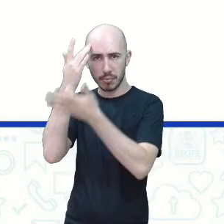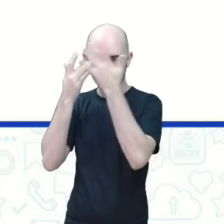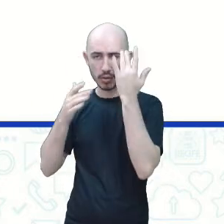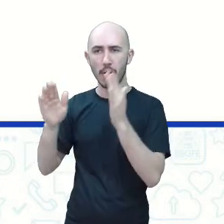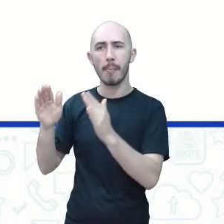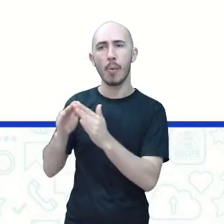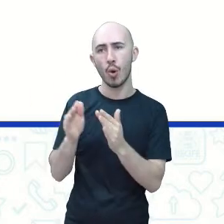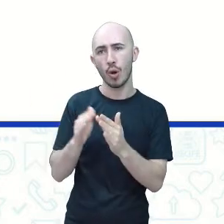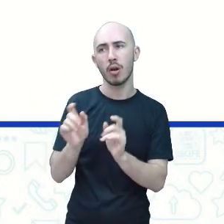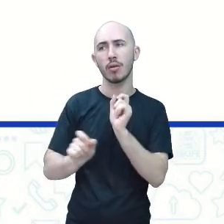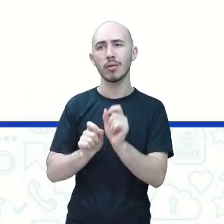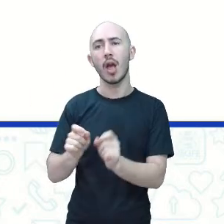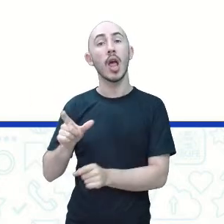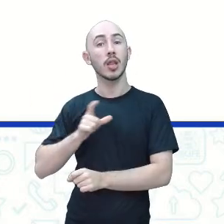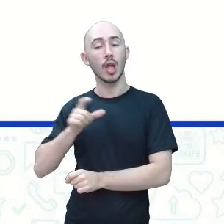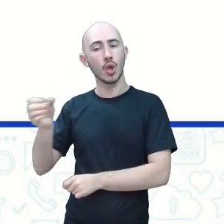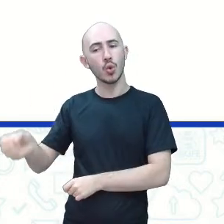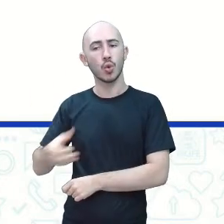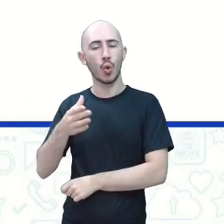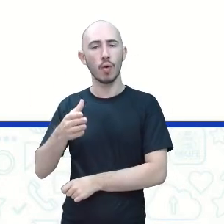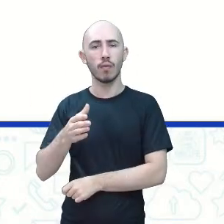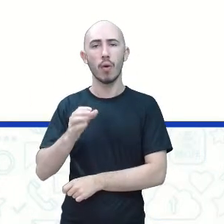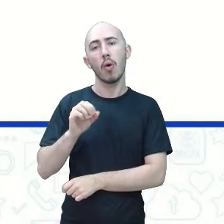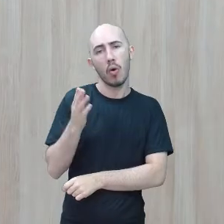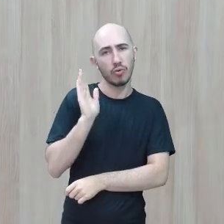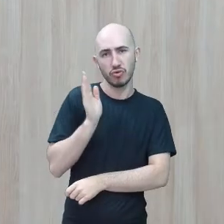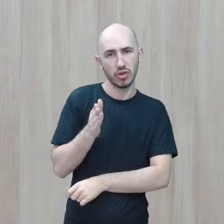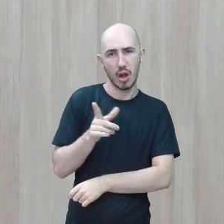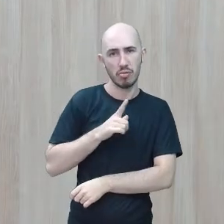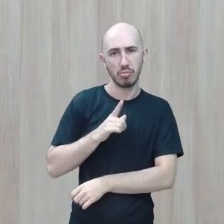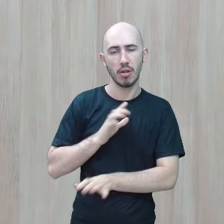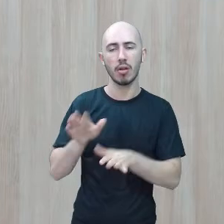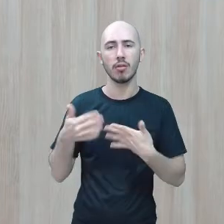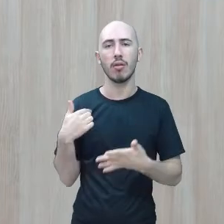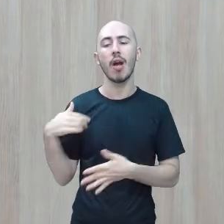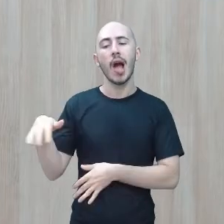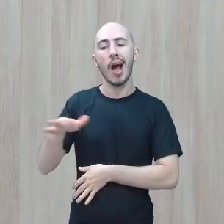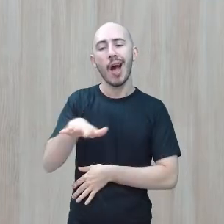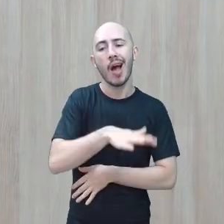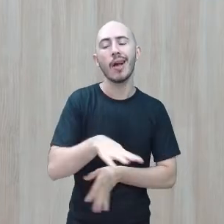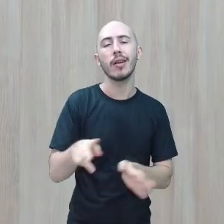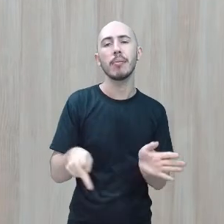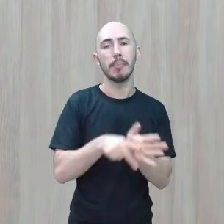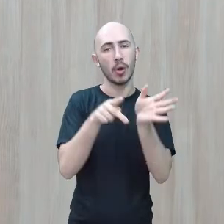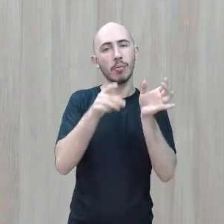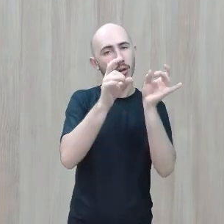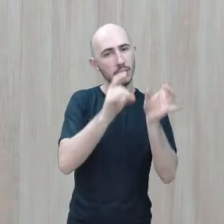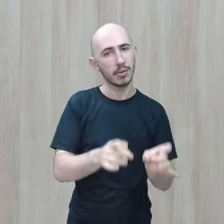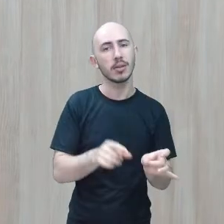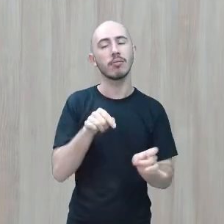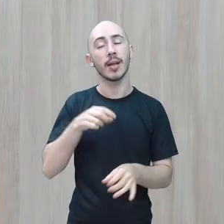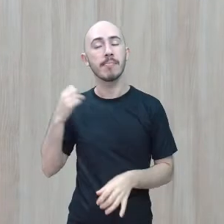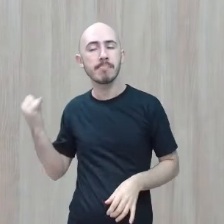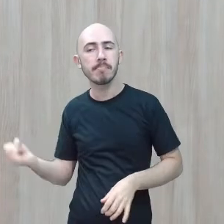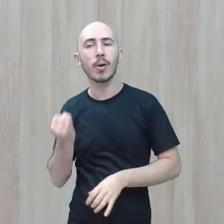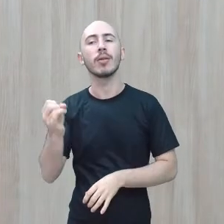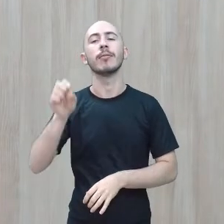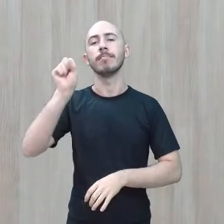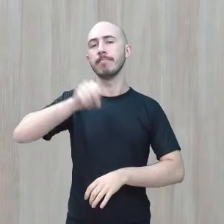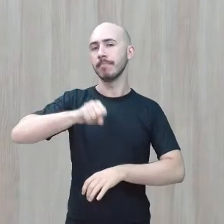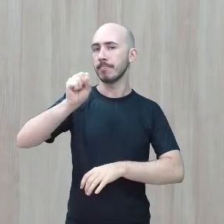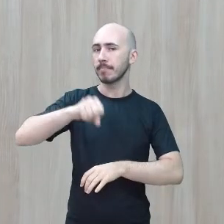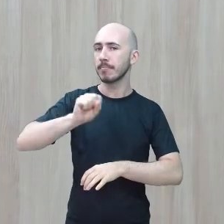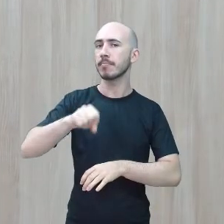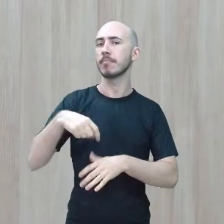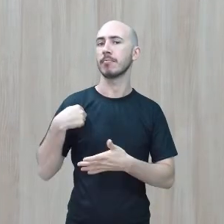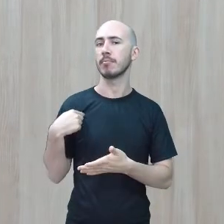existentes ou novos, né? Então, essas zonas especiais, elas são muito importantes, né? E